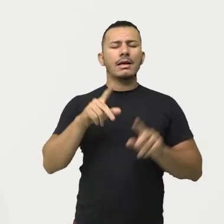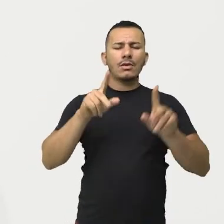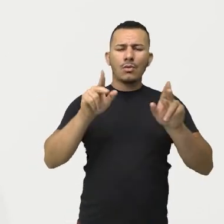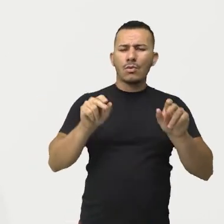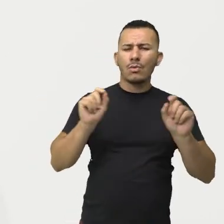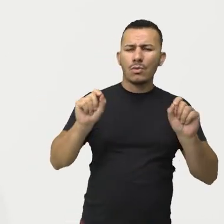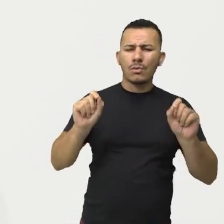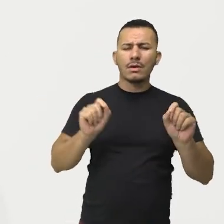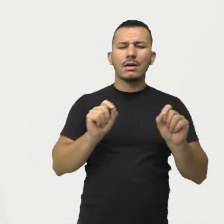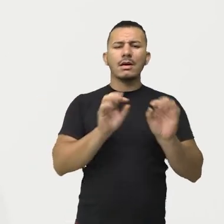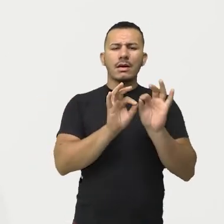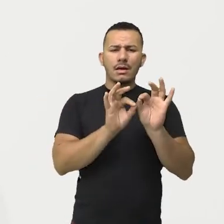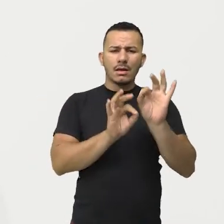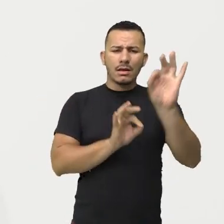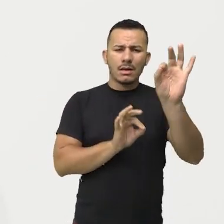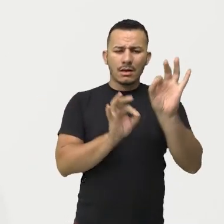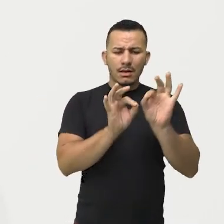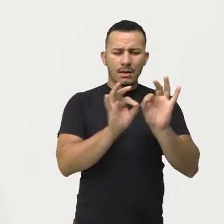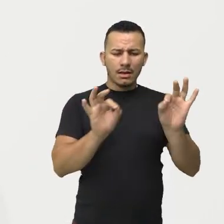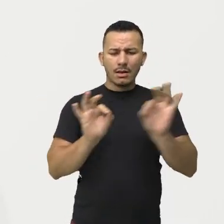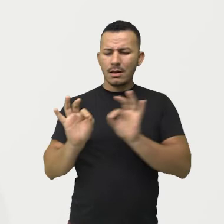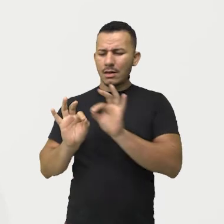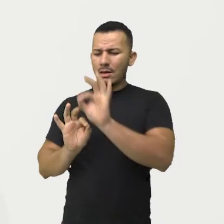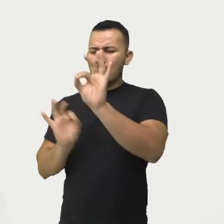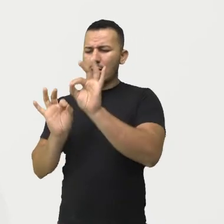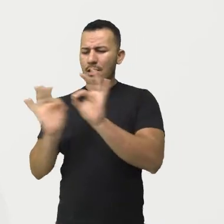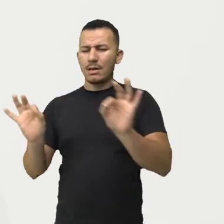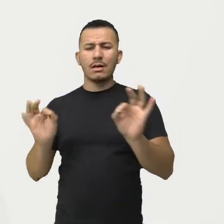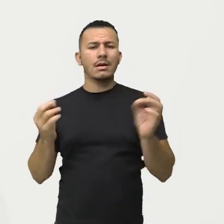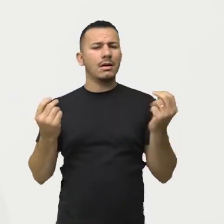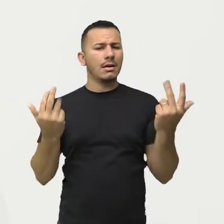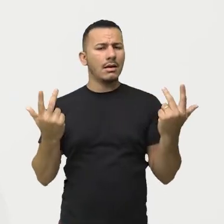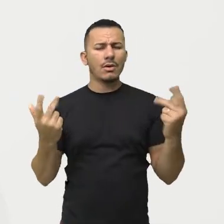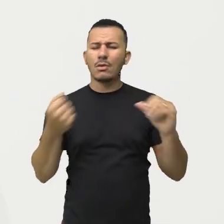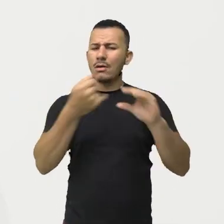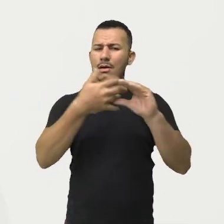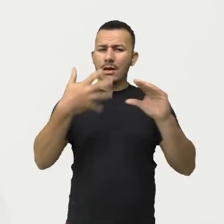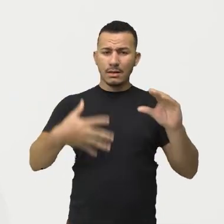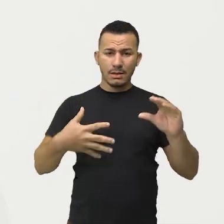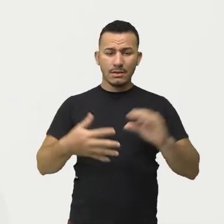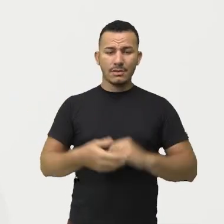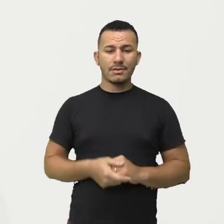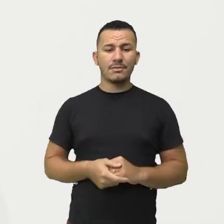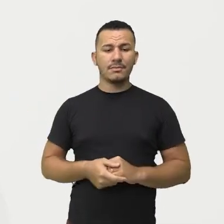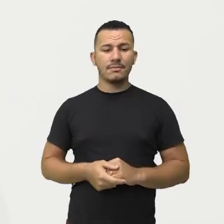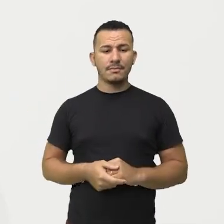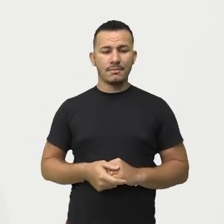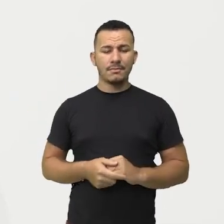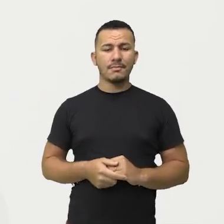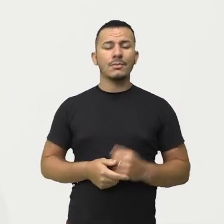exatamente todas as características da figura original, tamanho e tudo. A figura